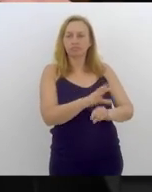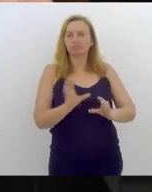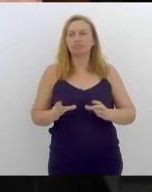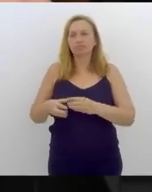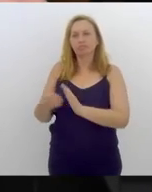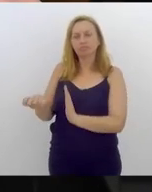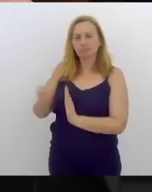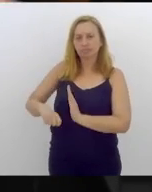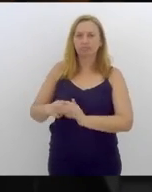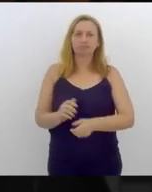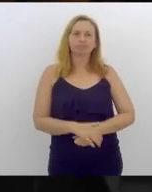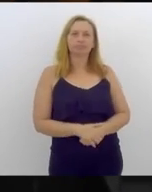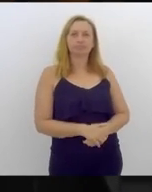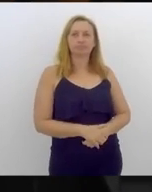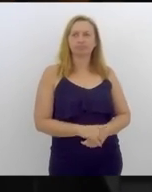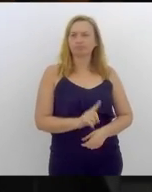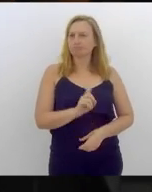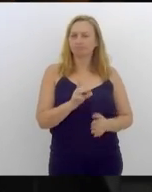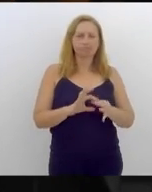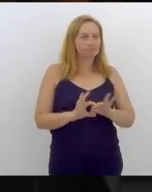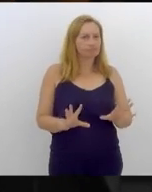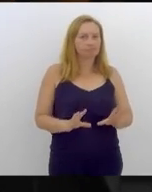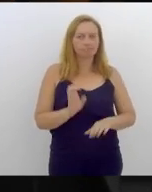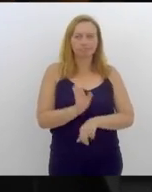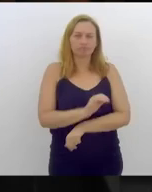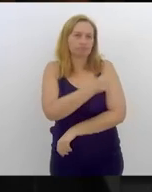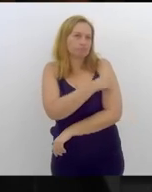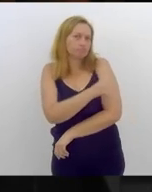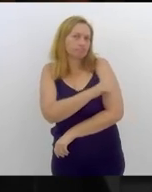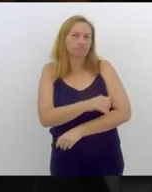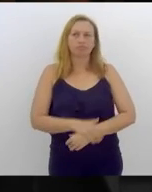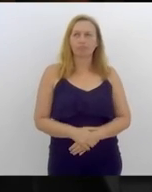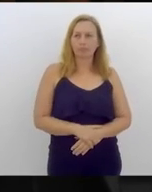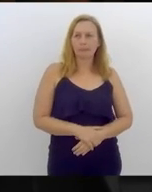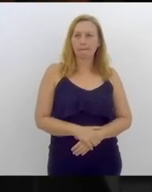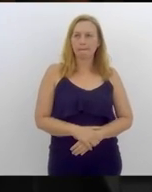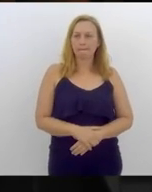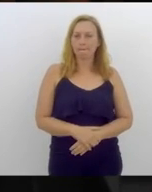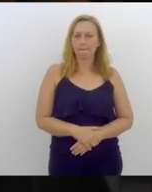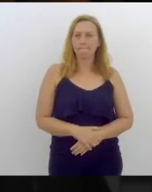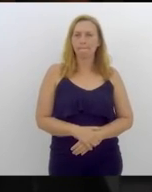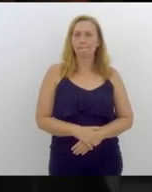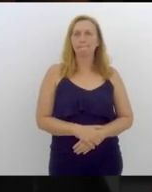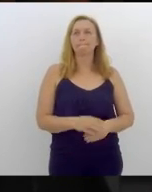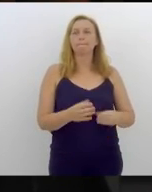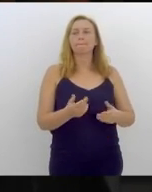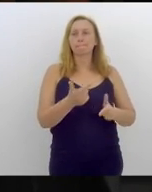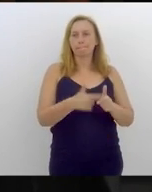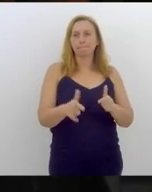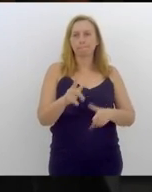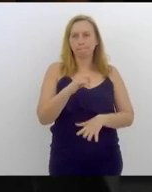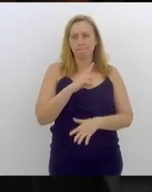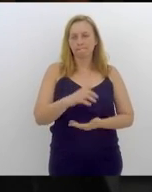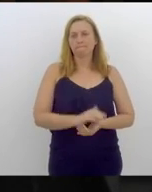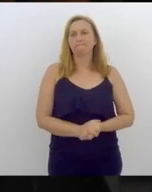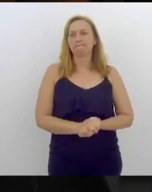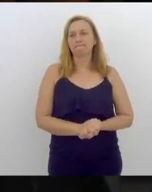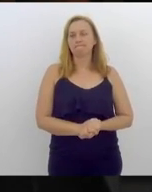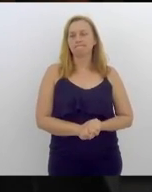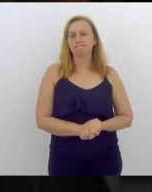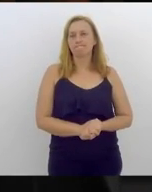de tributação mas não deixem o estado do Rio de Janeiro se Refém de mais essa missão